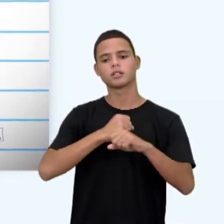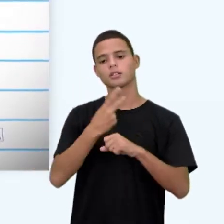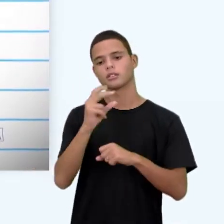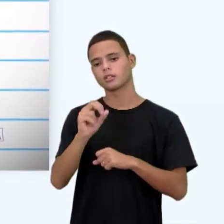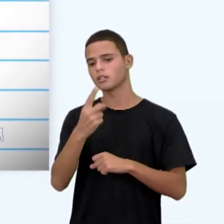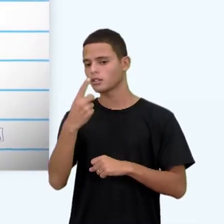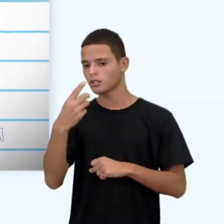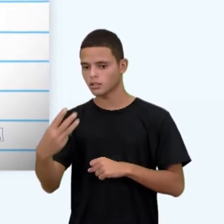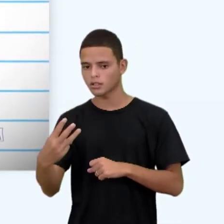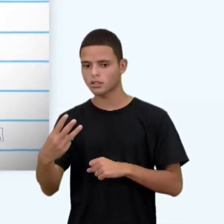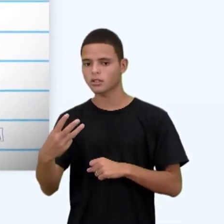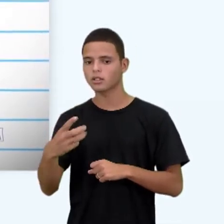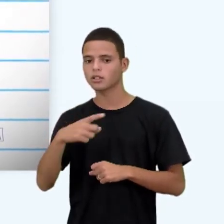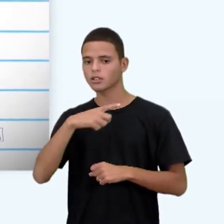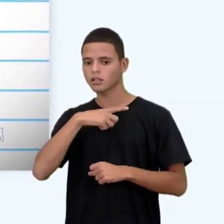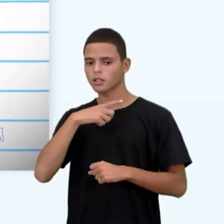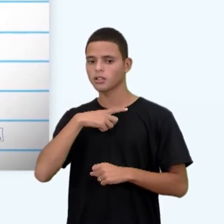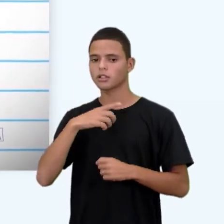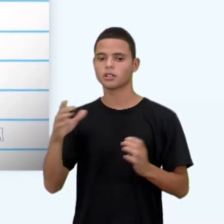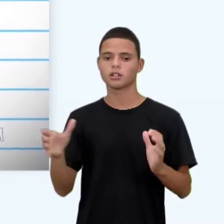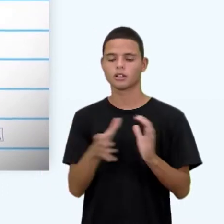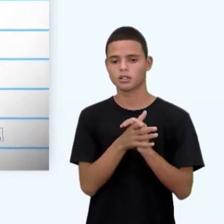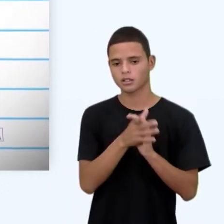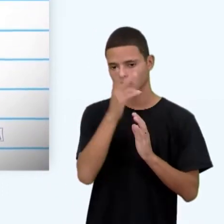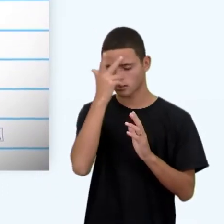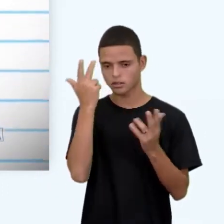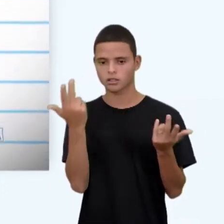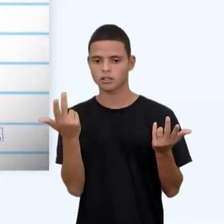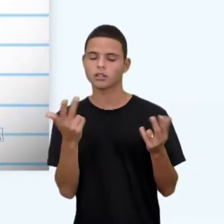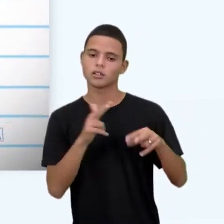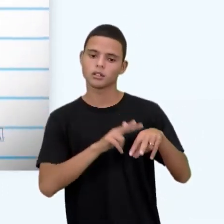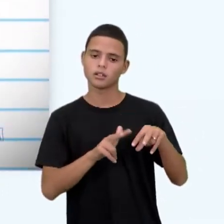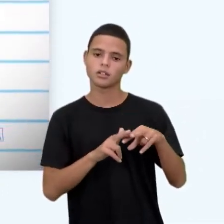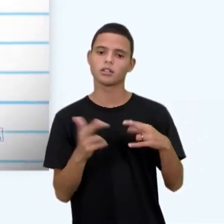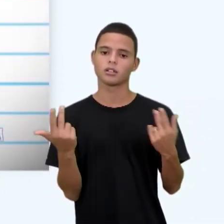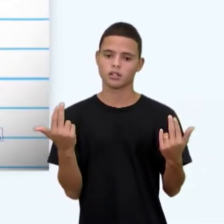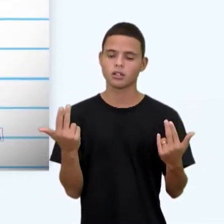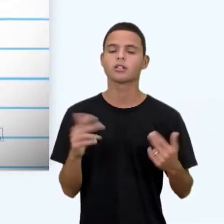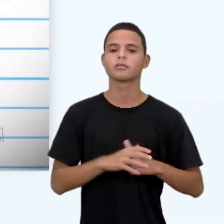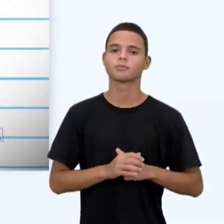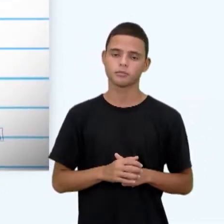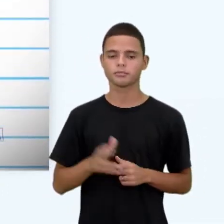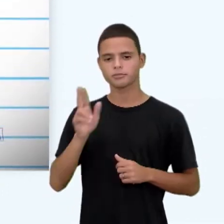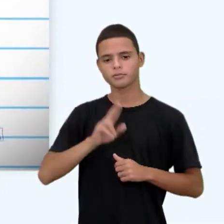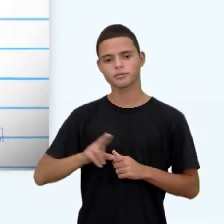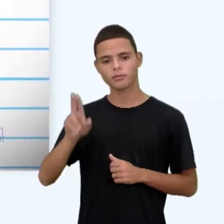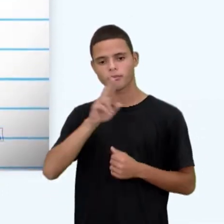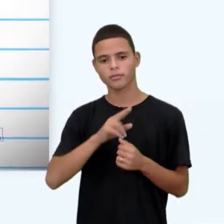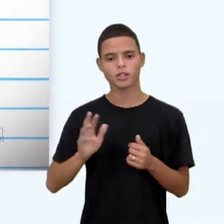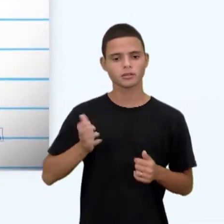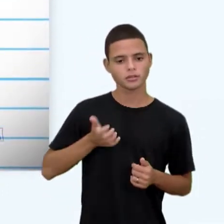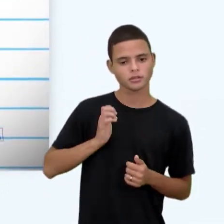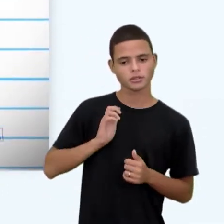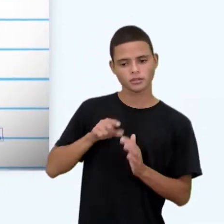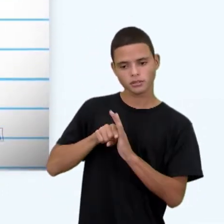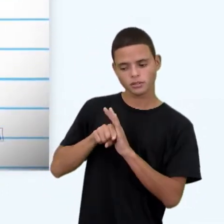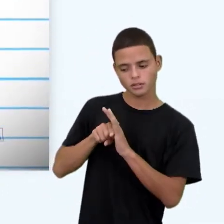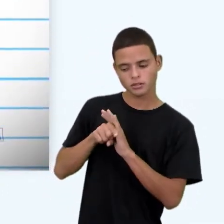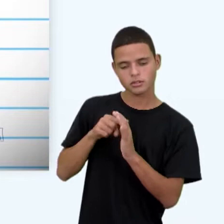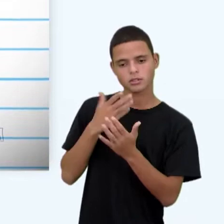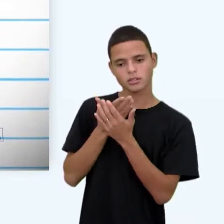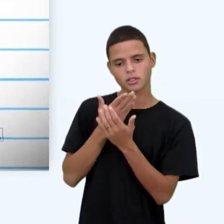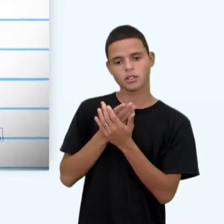são divulgadas informações de uniões civis entre pessoas do mesmo sexo. O uso das estatísticas do registro civil pelos estudiosos é